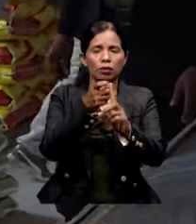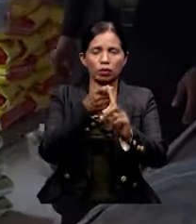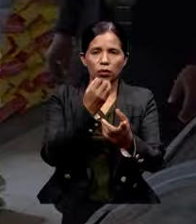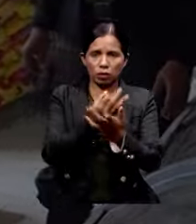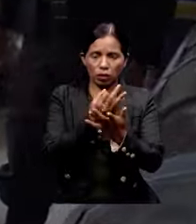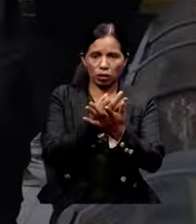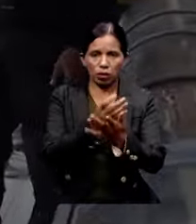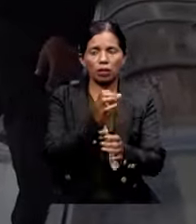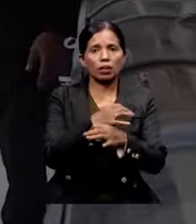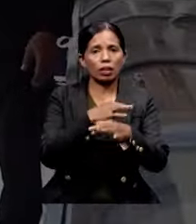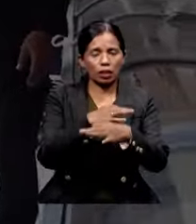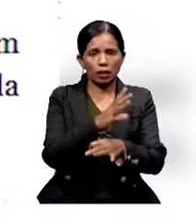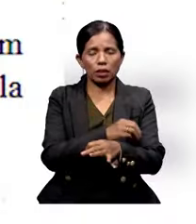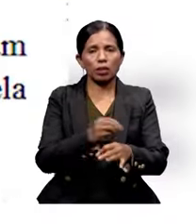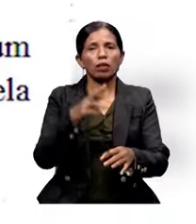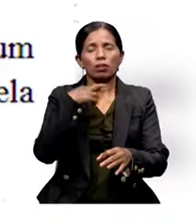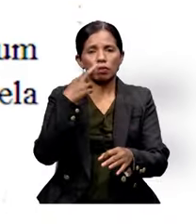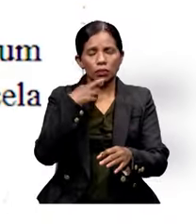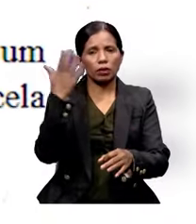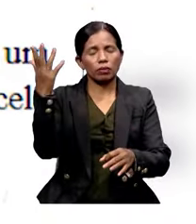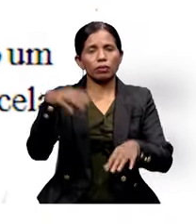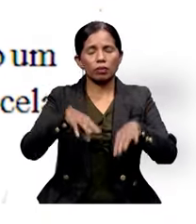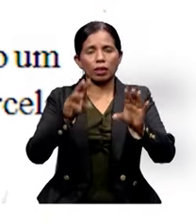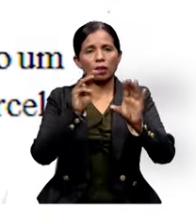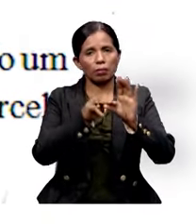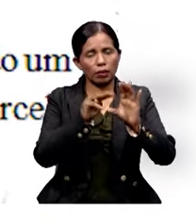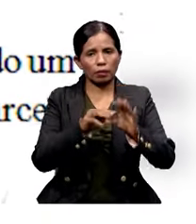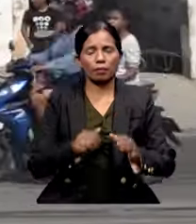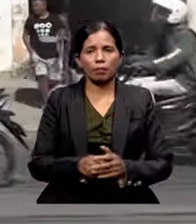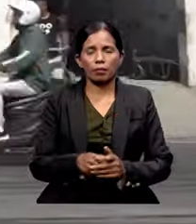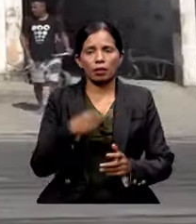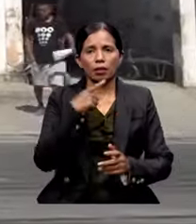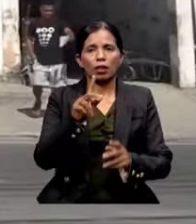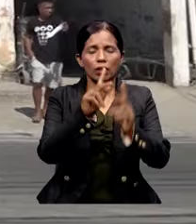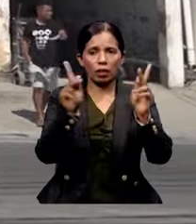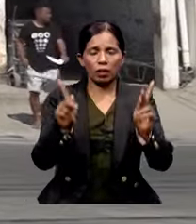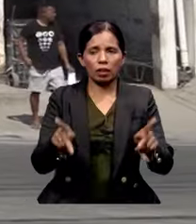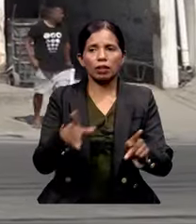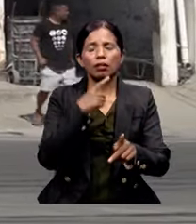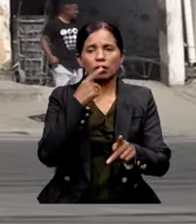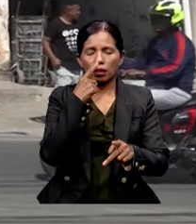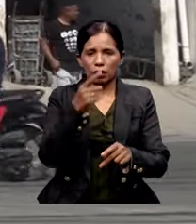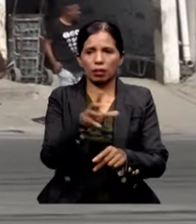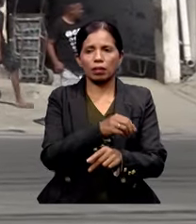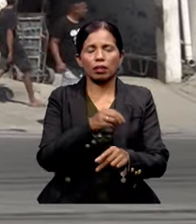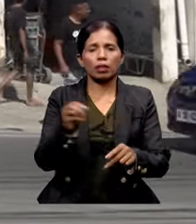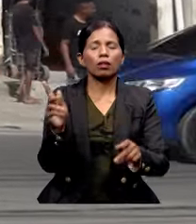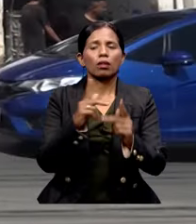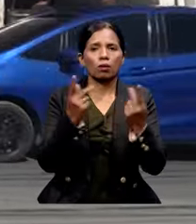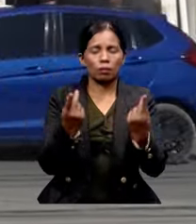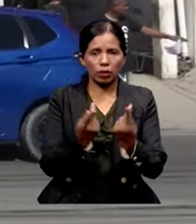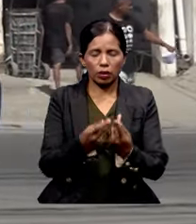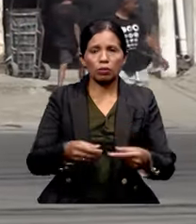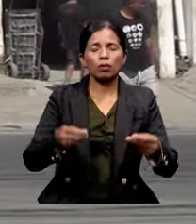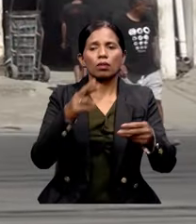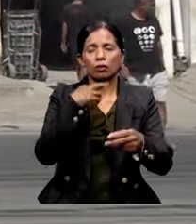a normalizar temporária falling fos e a mercado. Assistente gerente loja Creative Furac e a Tijaca Hateten, empresa atribuiu na fos,